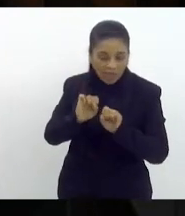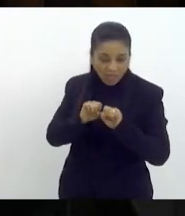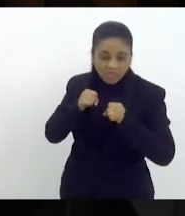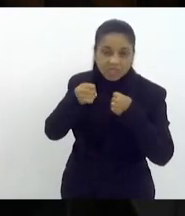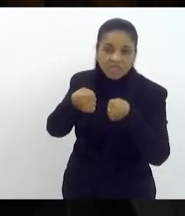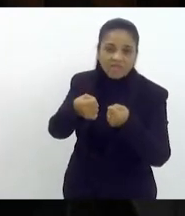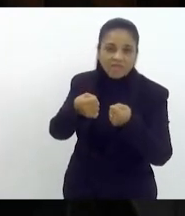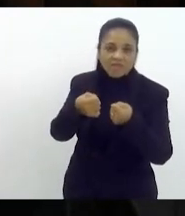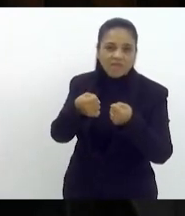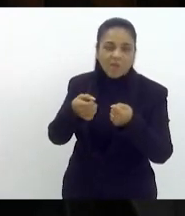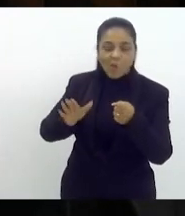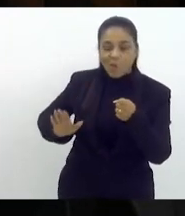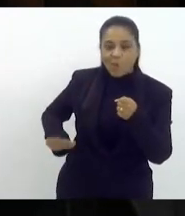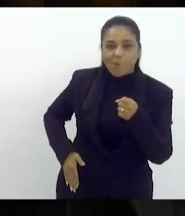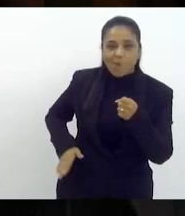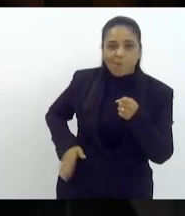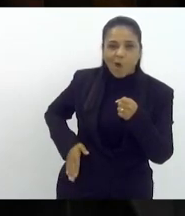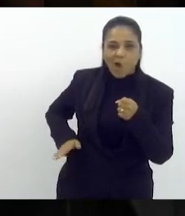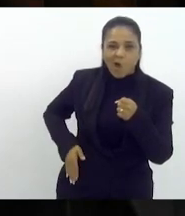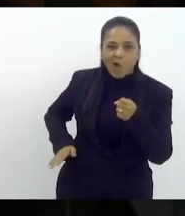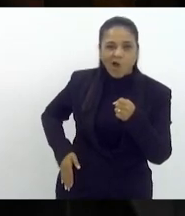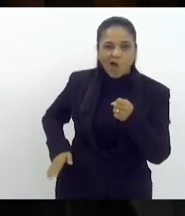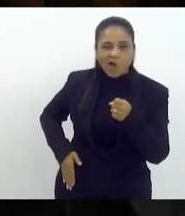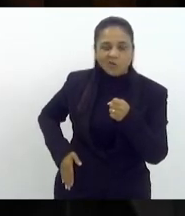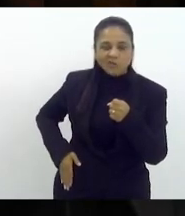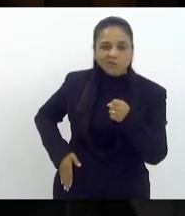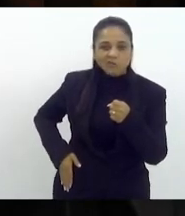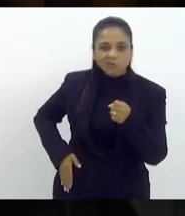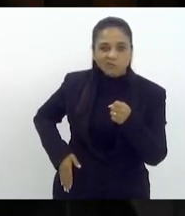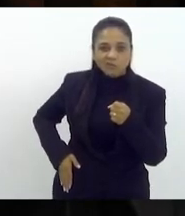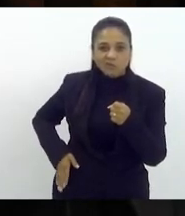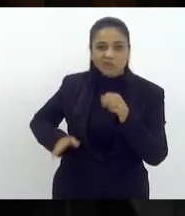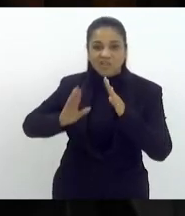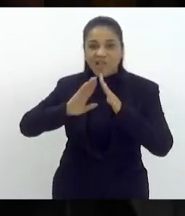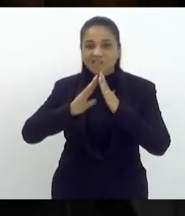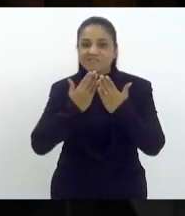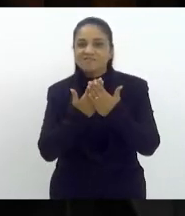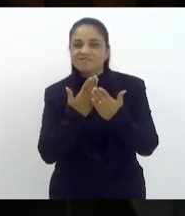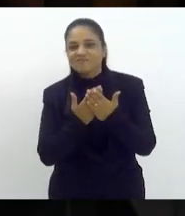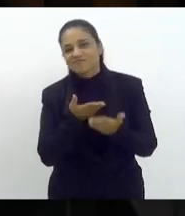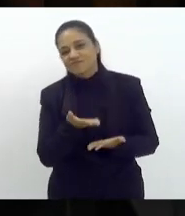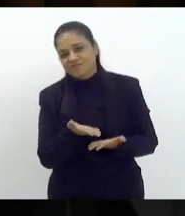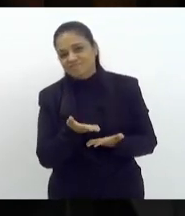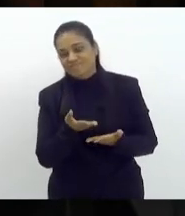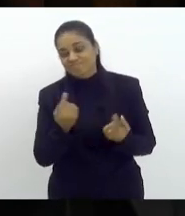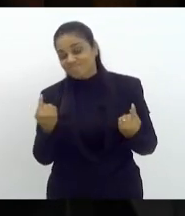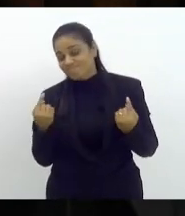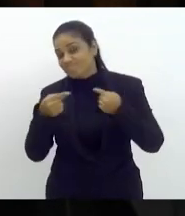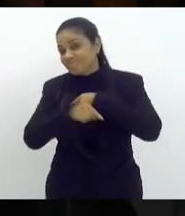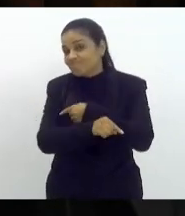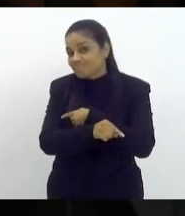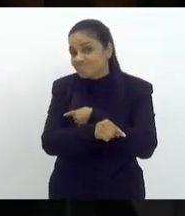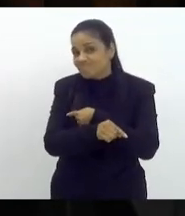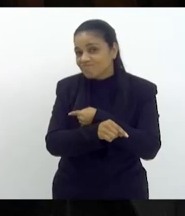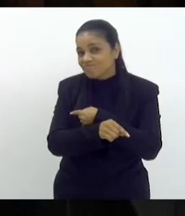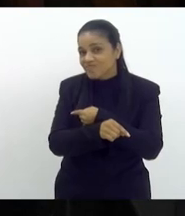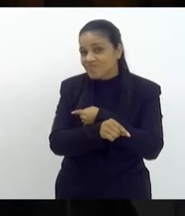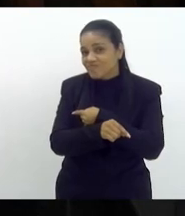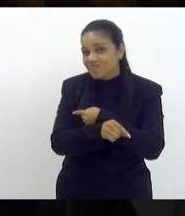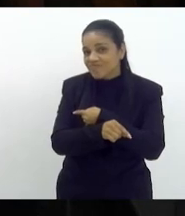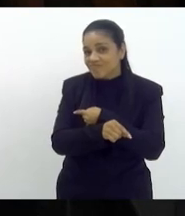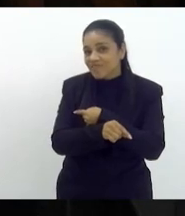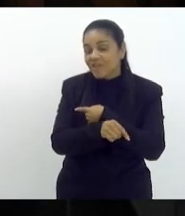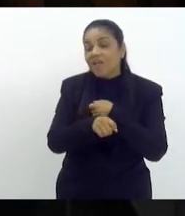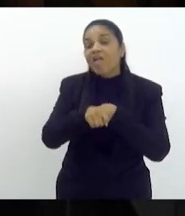o bolso do poder econômico Olha a contradição de que lado tem que